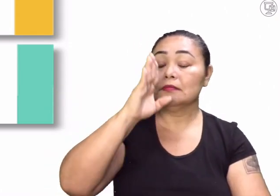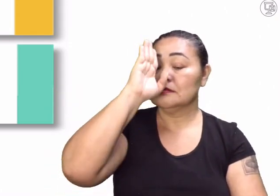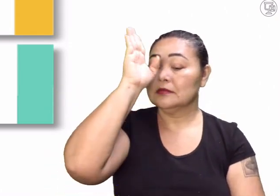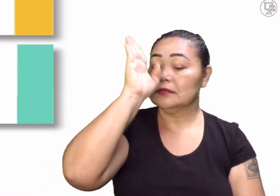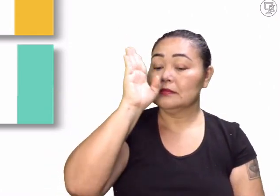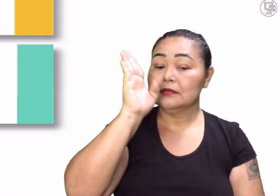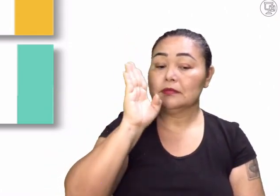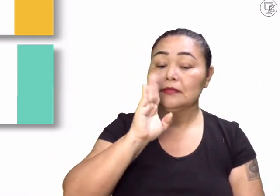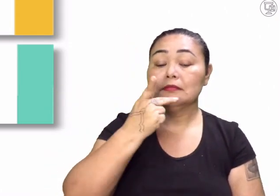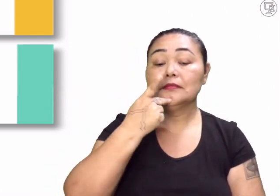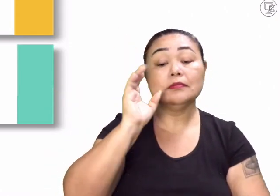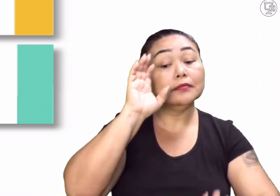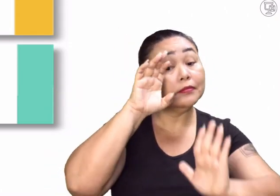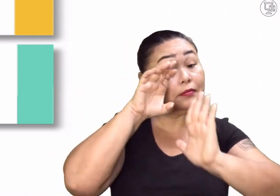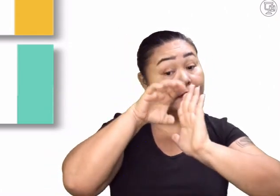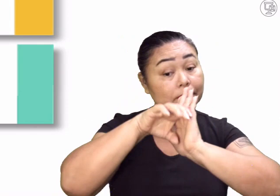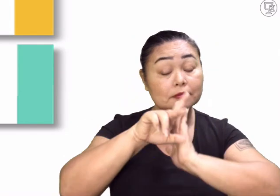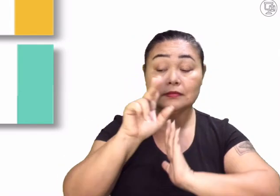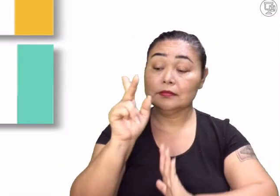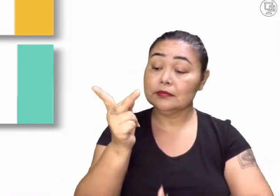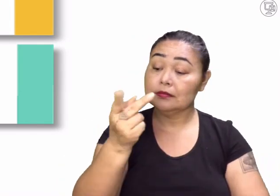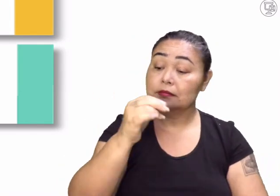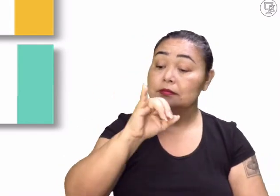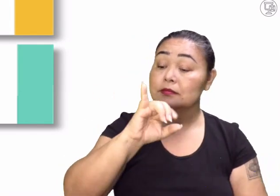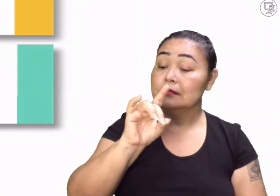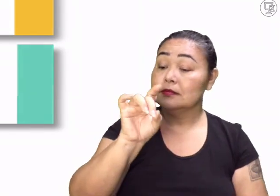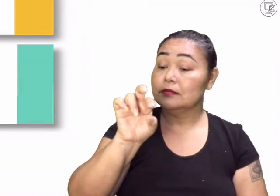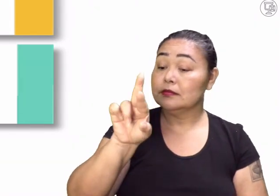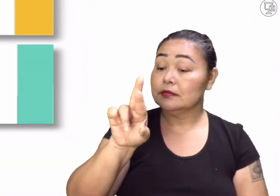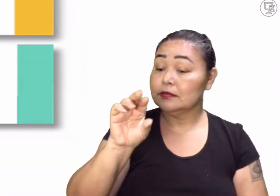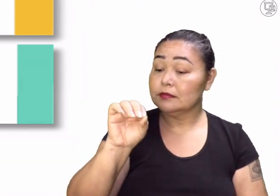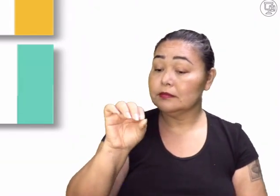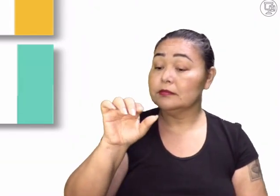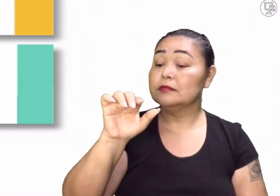Falaremos sobre o conceito de hidrografia.